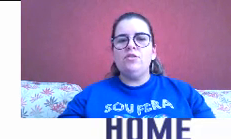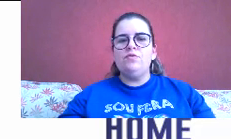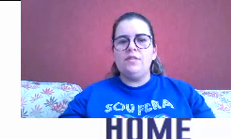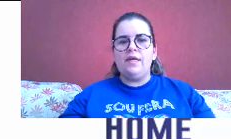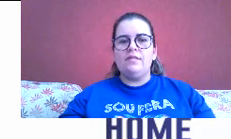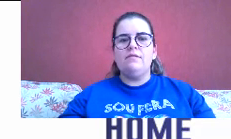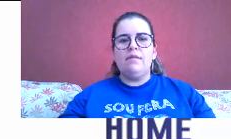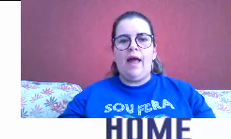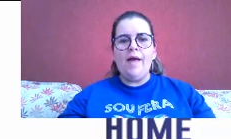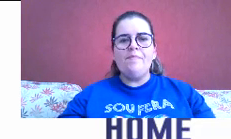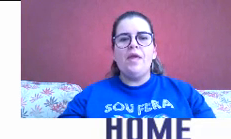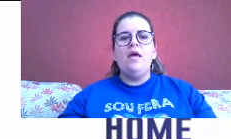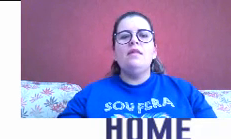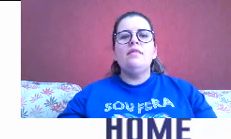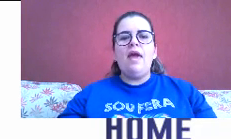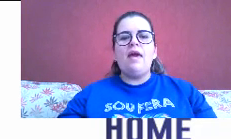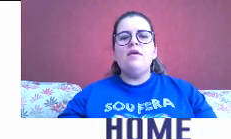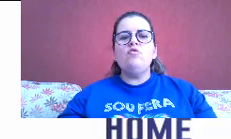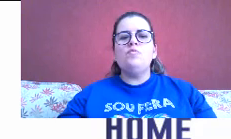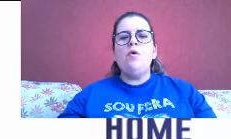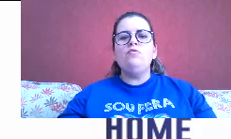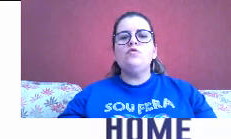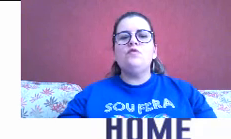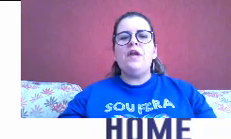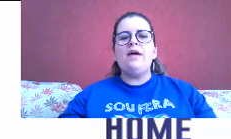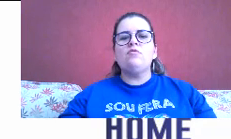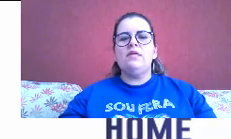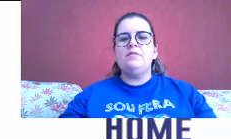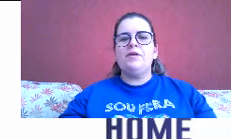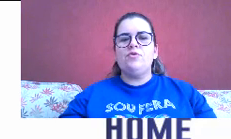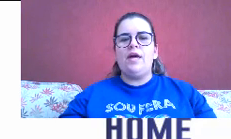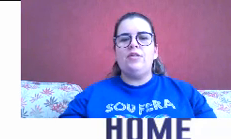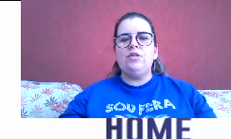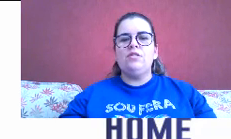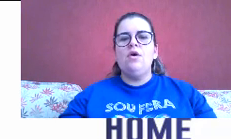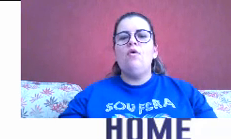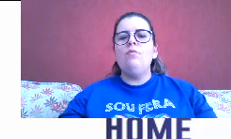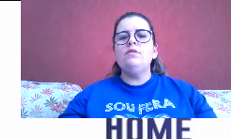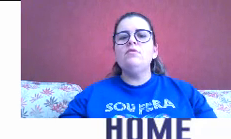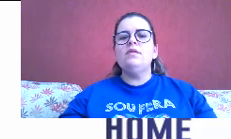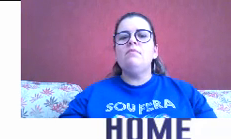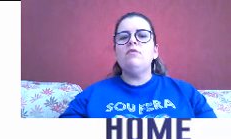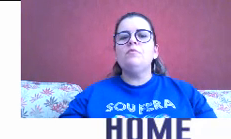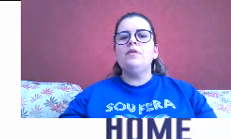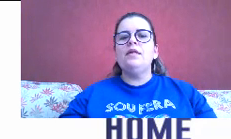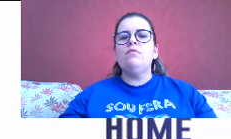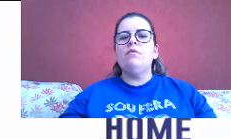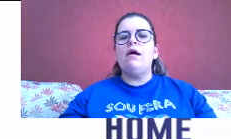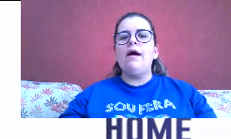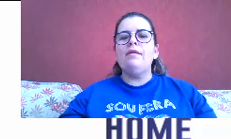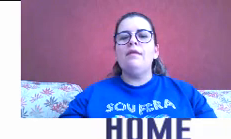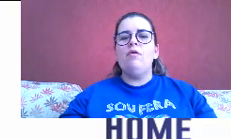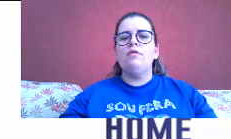personagens de vocês tá d e os pontos fracos das personagens como seus inimigos